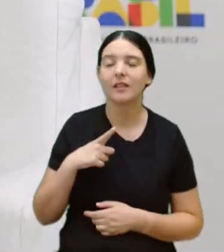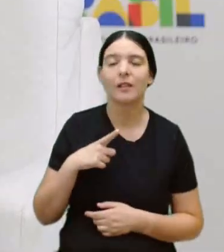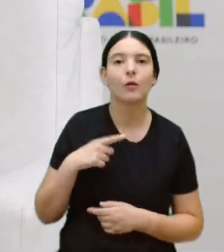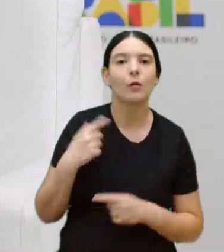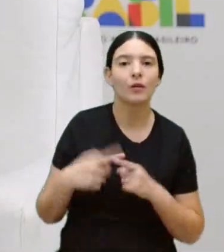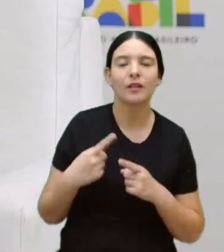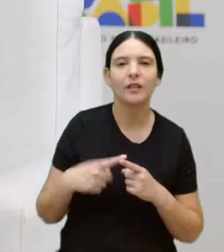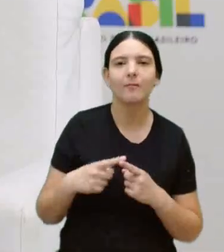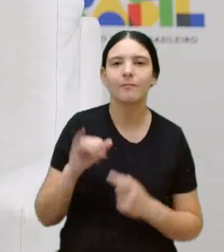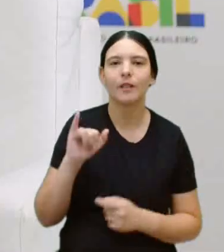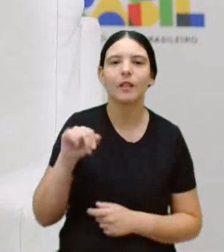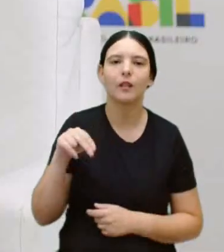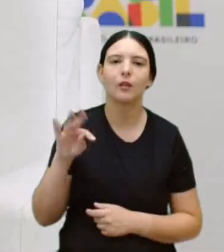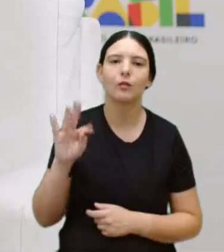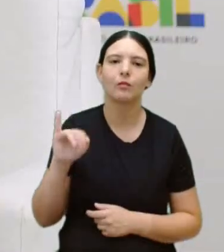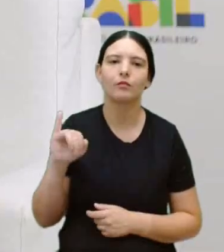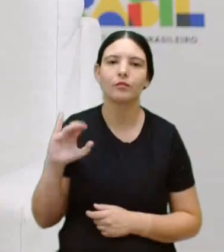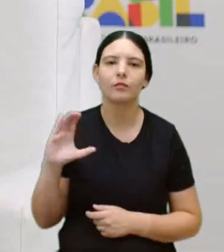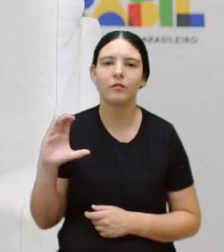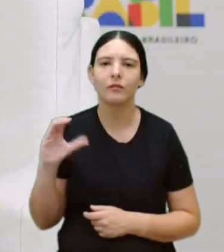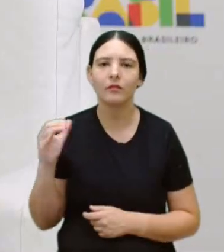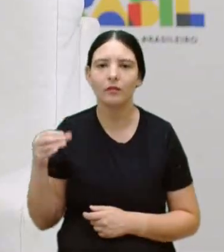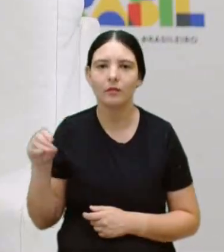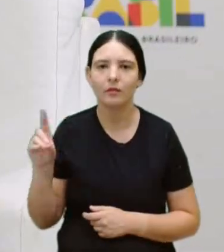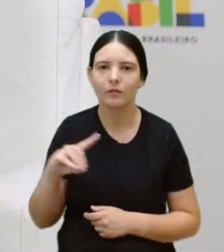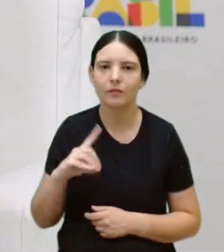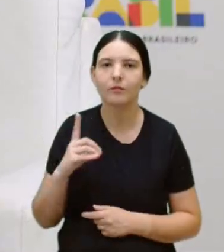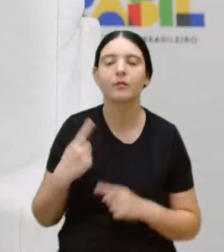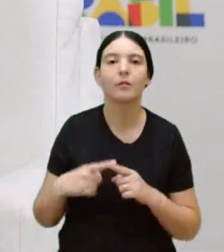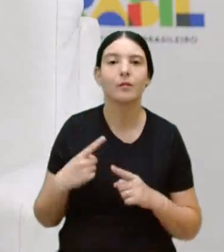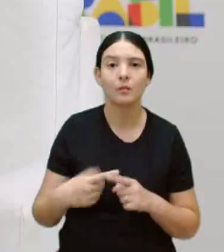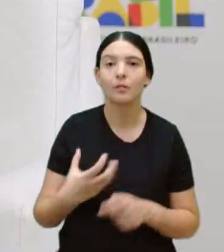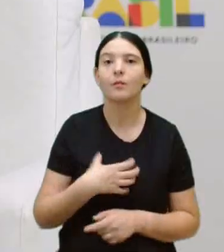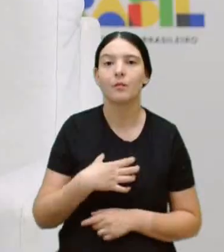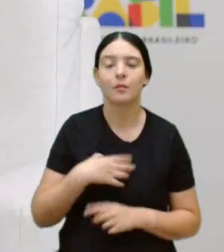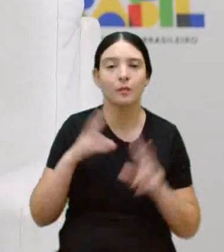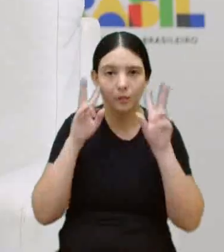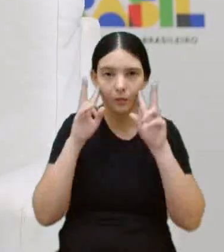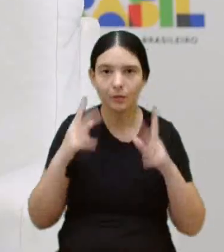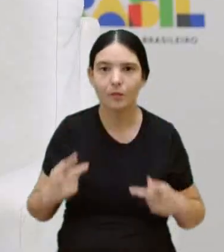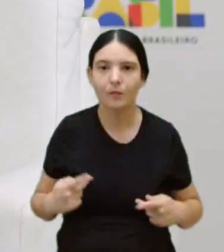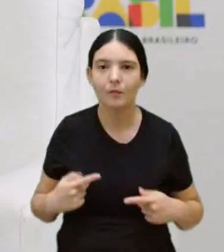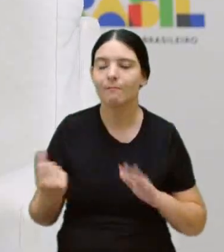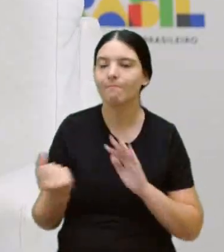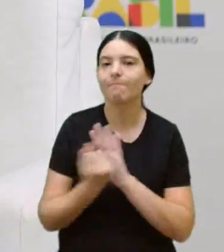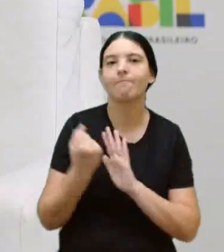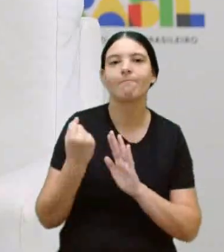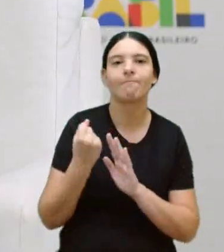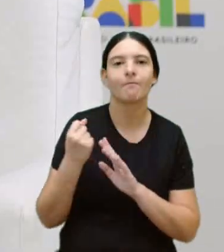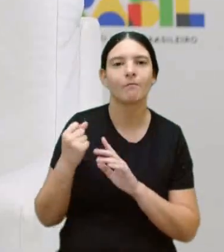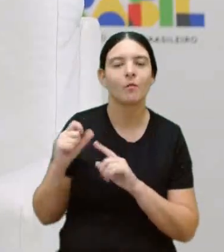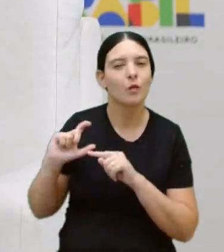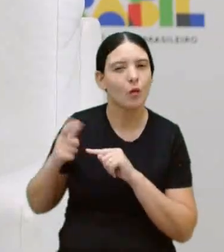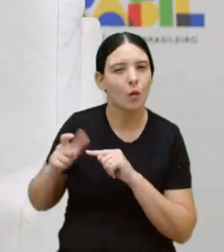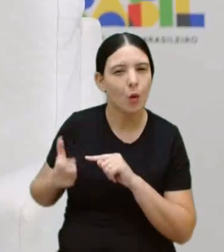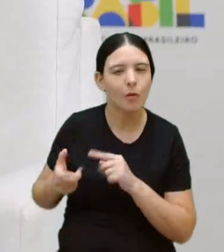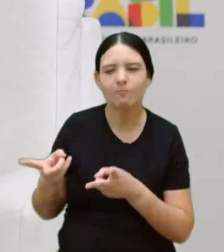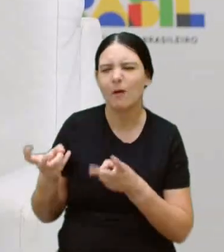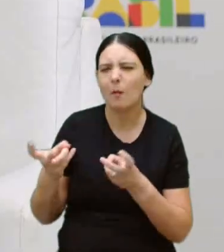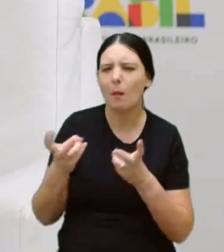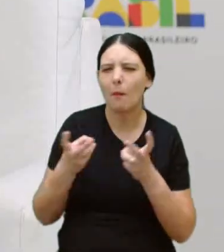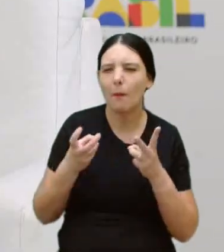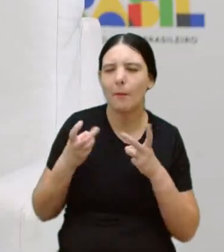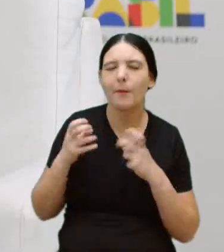intuição. A intuição é um sentido humano. A máquina do algoritmo, ela pode catalisar e catalogar intuições,